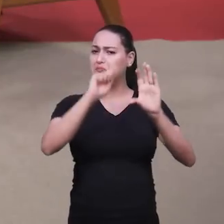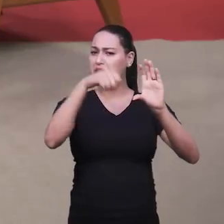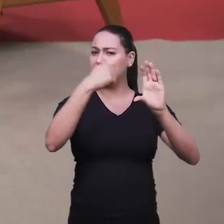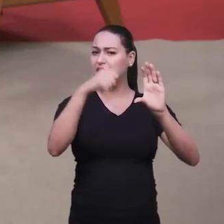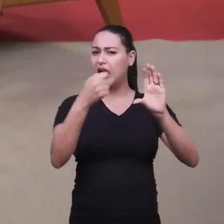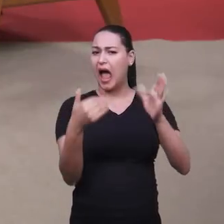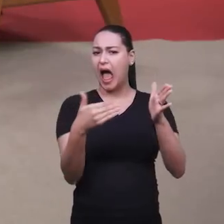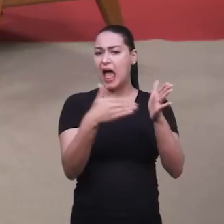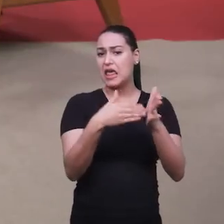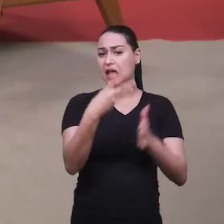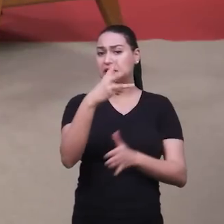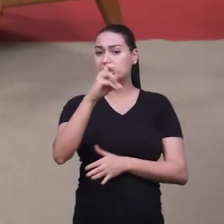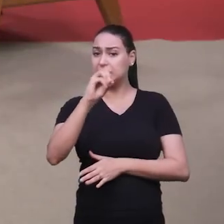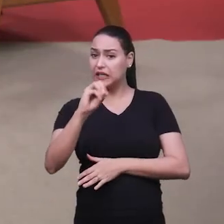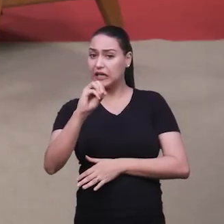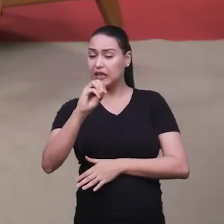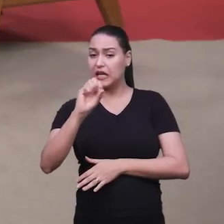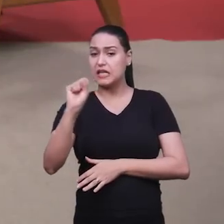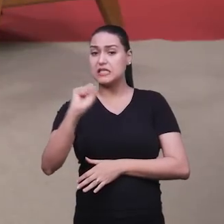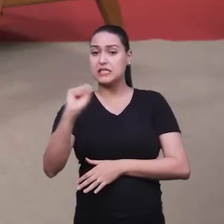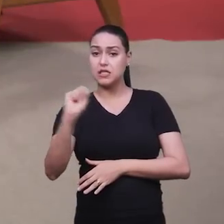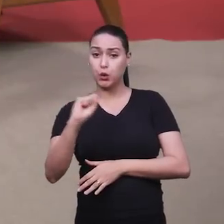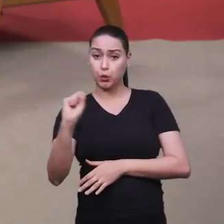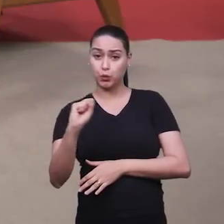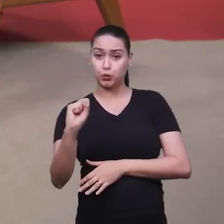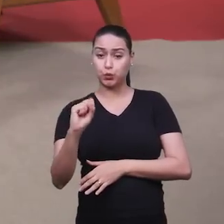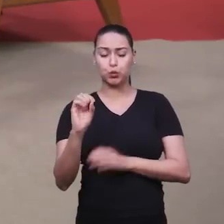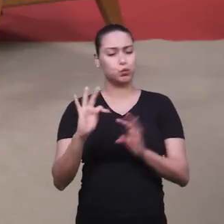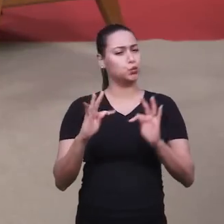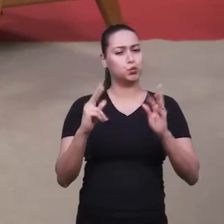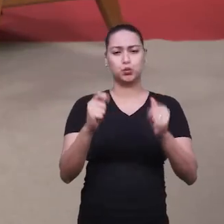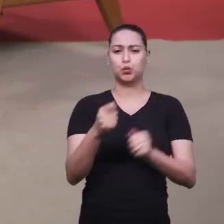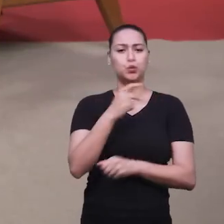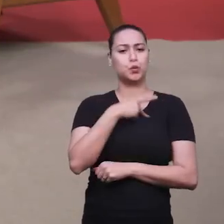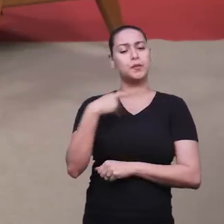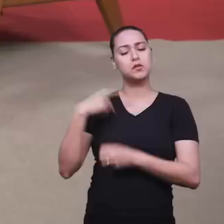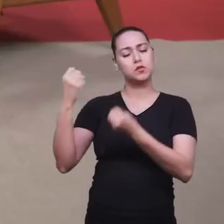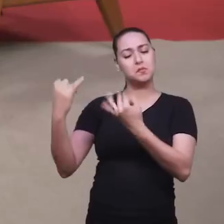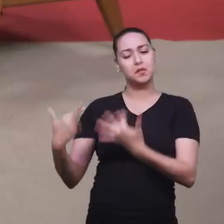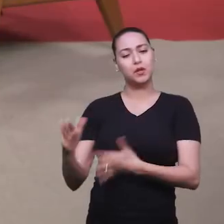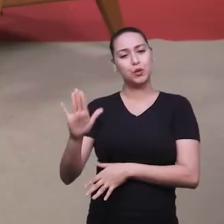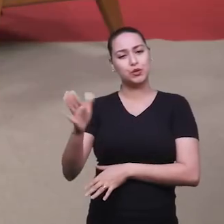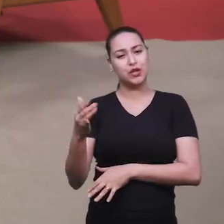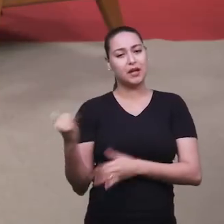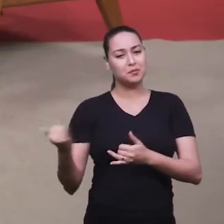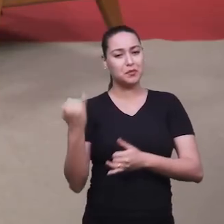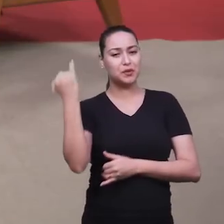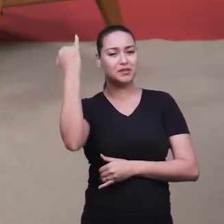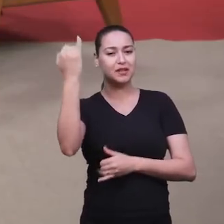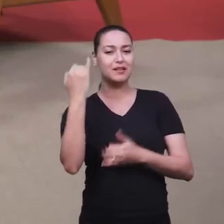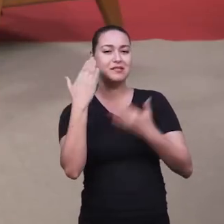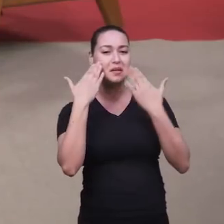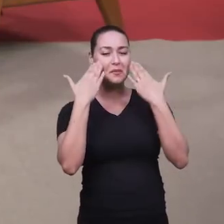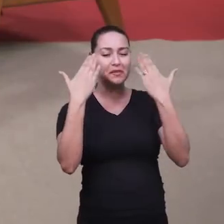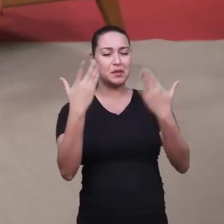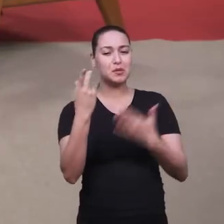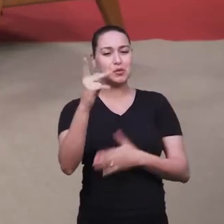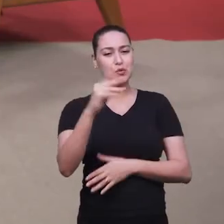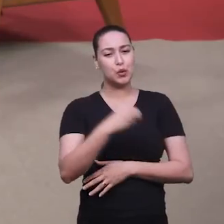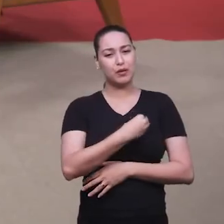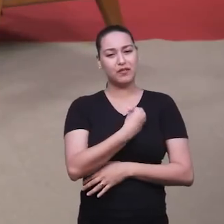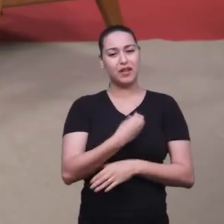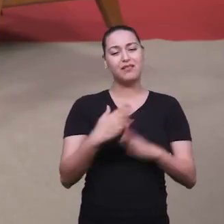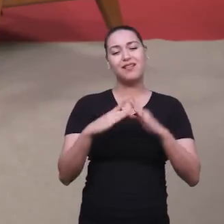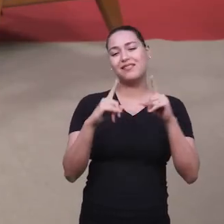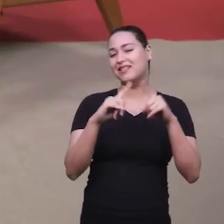enviar um vídeo de até 30 segundos falando isso aqui que o pastor Daniel falou, né? A importância do programa para a sua vida, para a sua família, para a